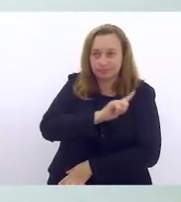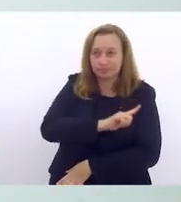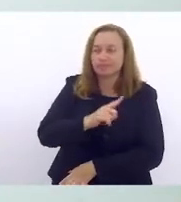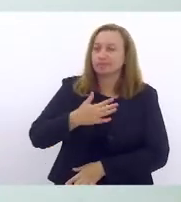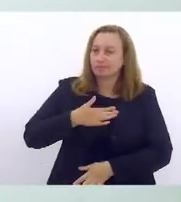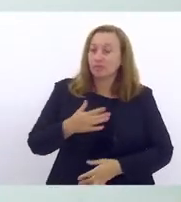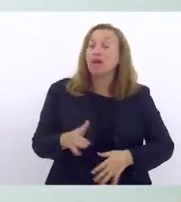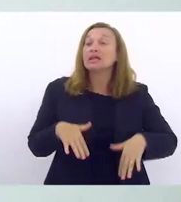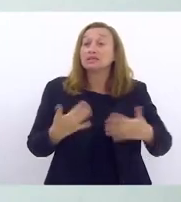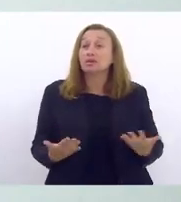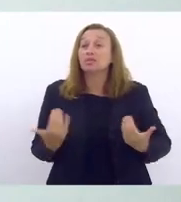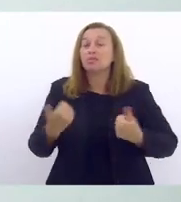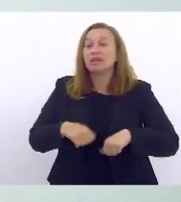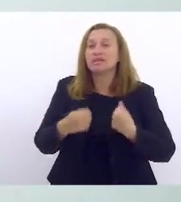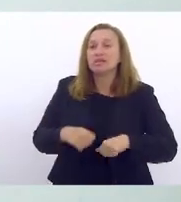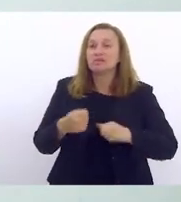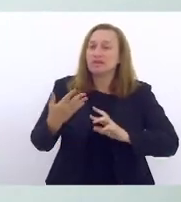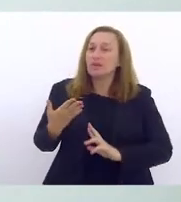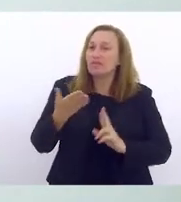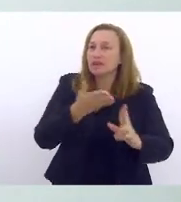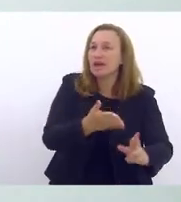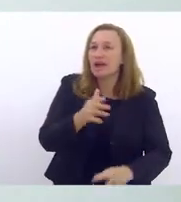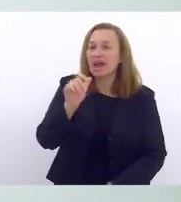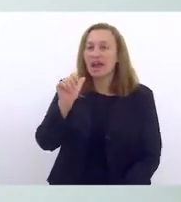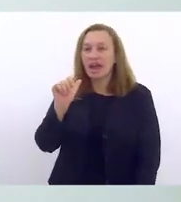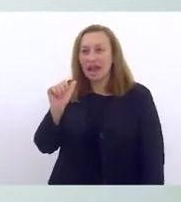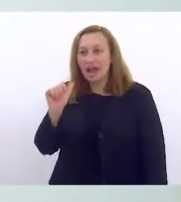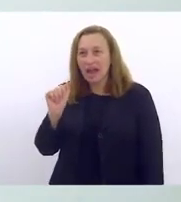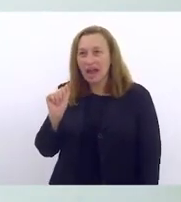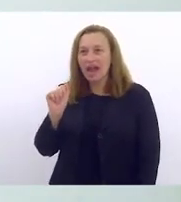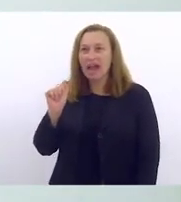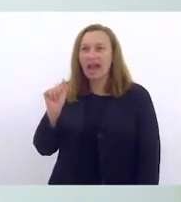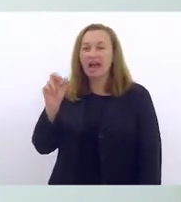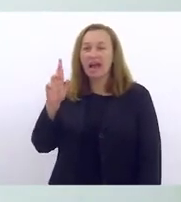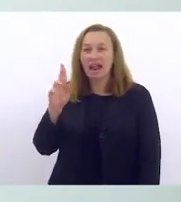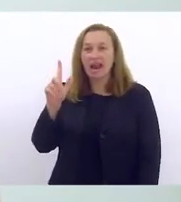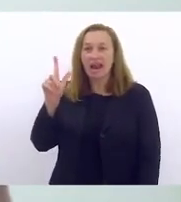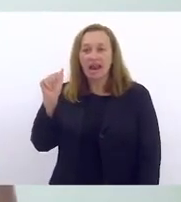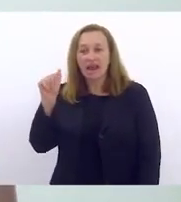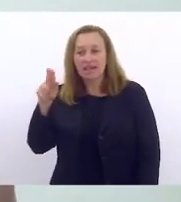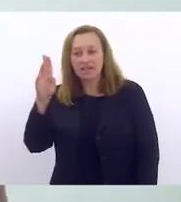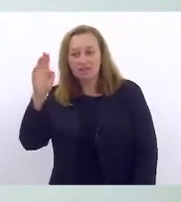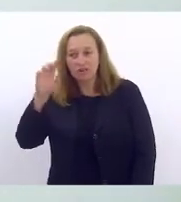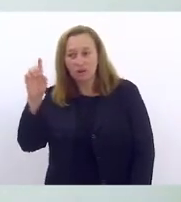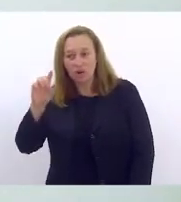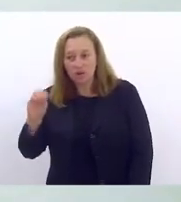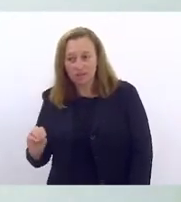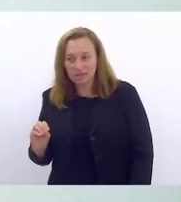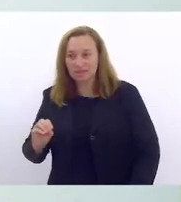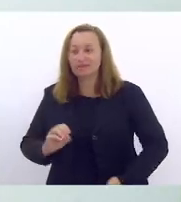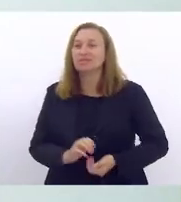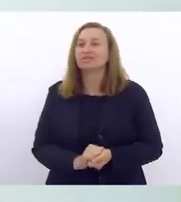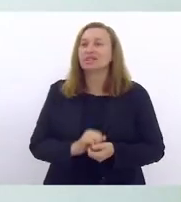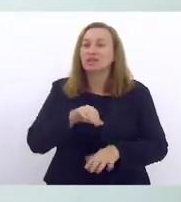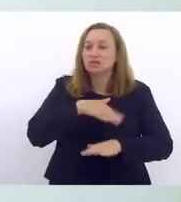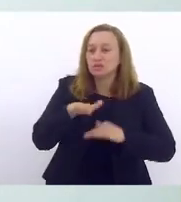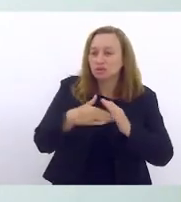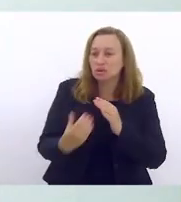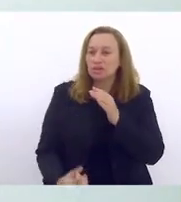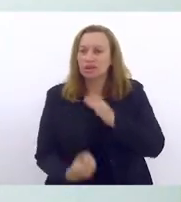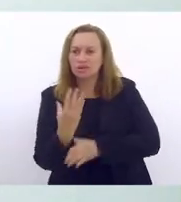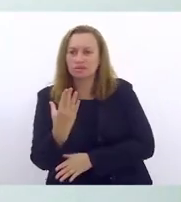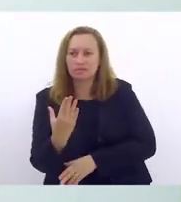eu preciso fazer uma referência à Arlanza, né, que foi a responsável por toda essa criação da política